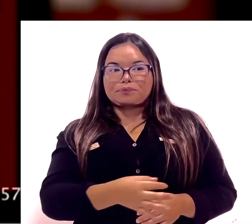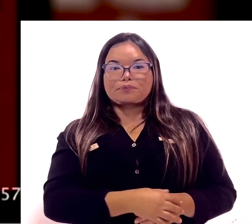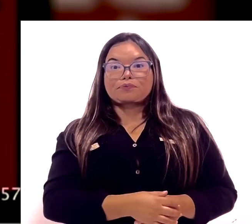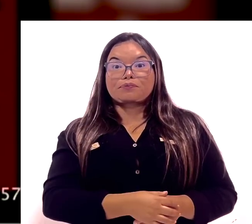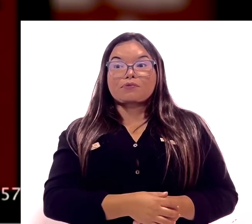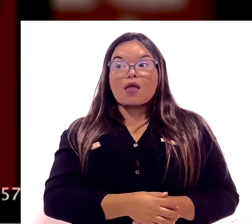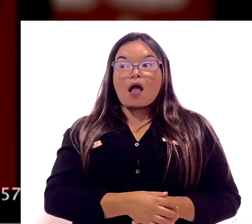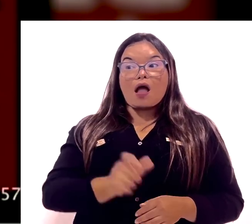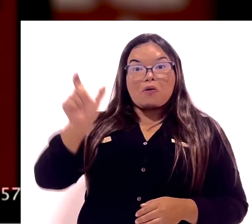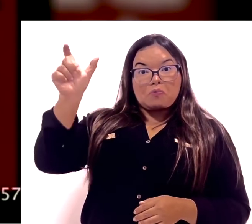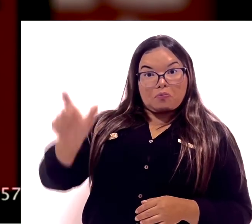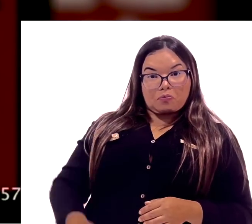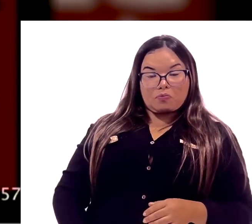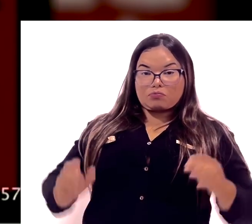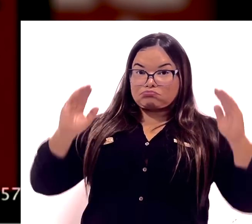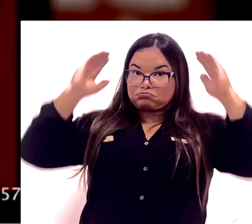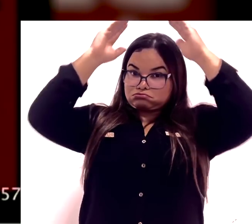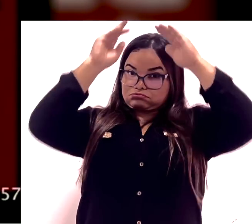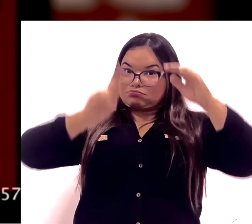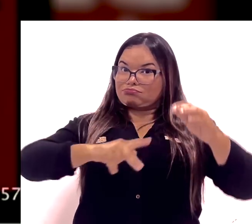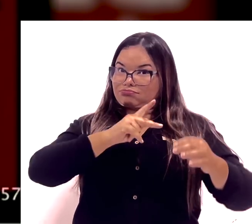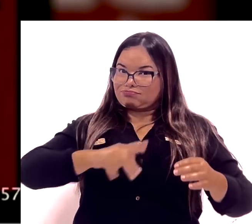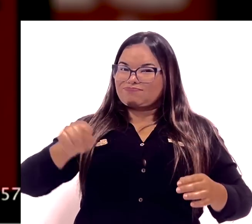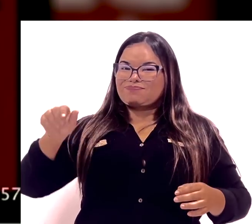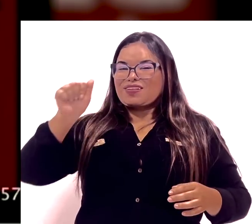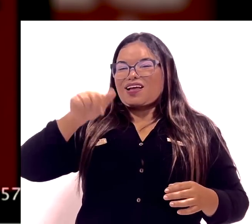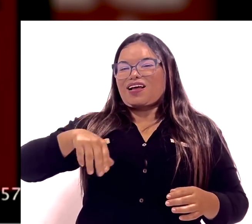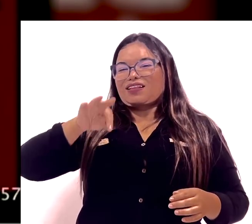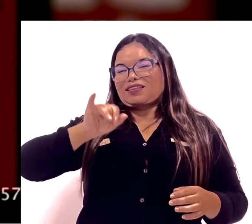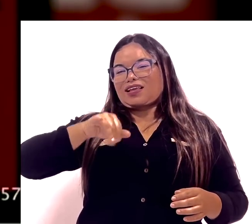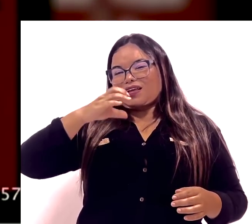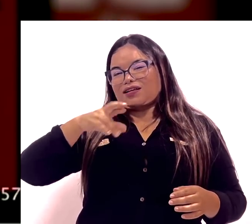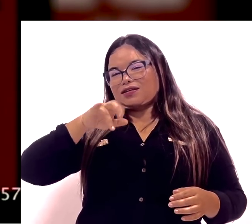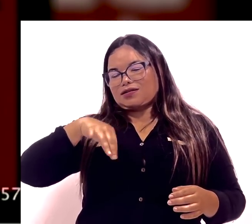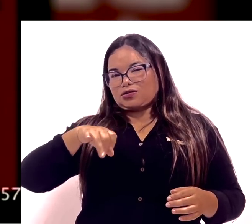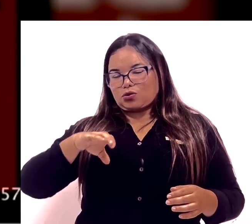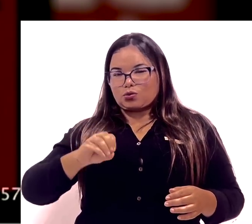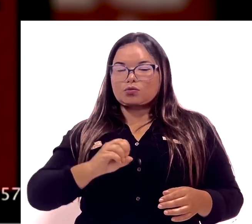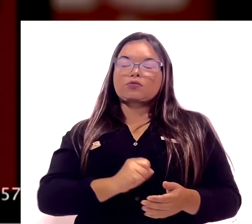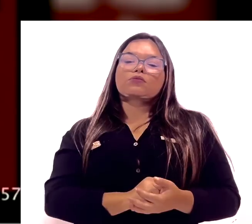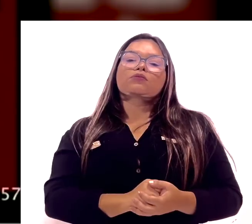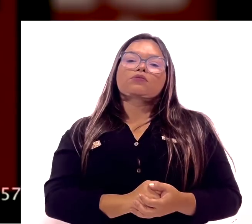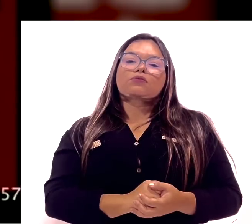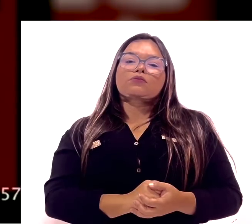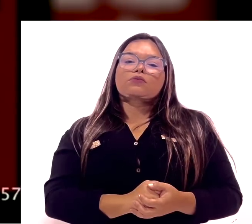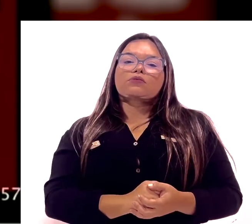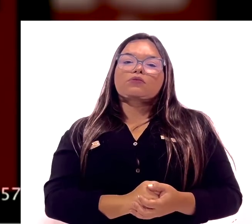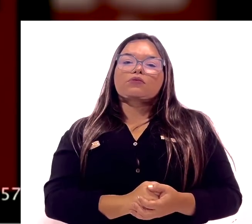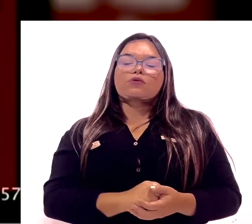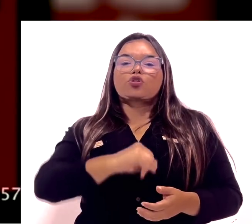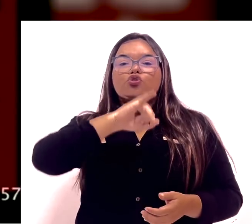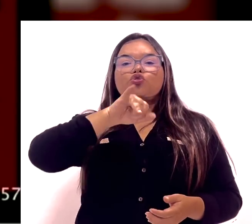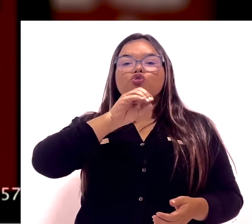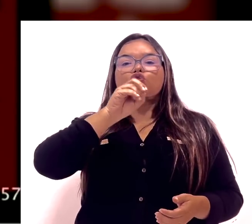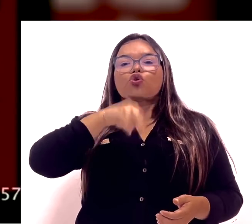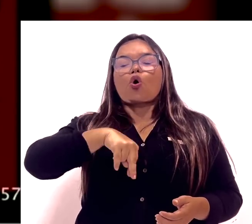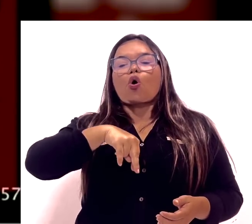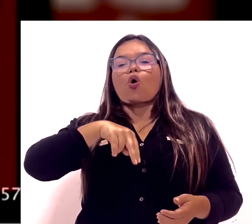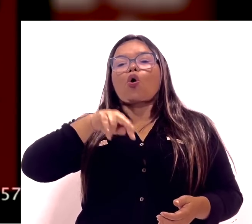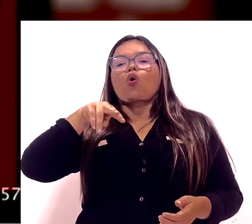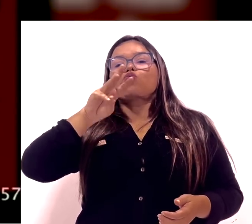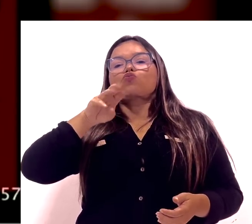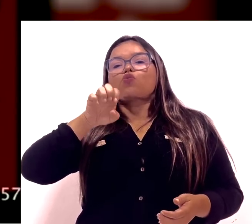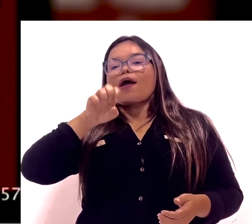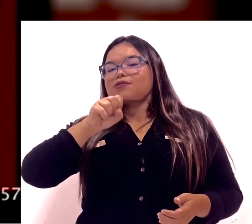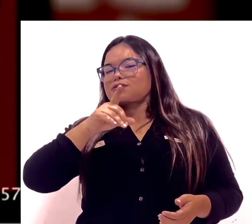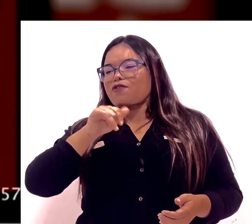que disse John Wesley? Ele é o significado da expressão o homem do pecado, que aumenta toda maneira de pecado acima de qualquer medida.